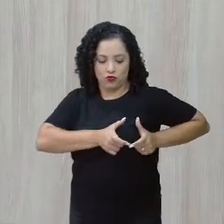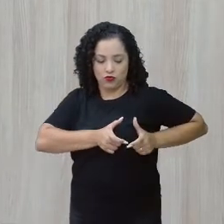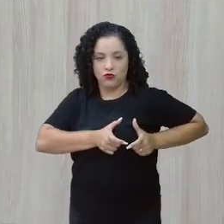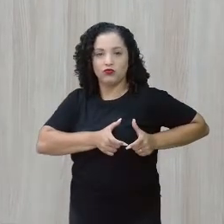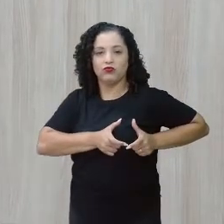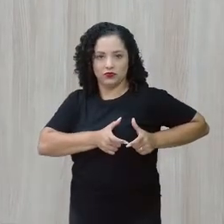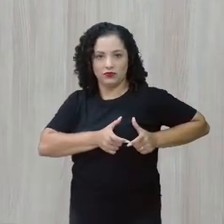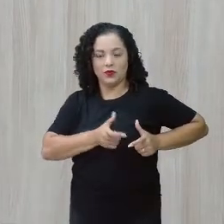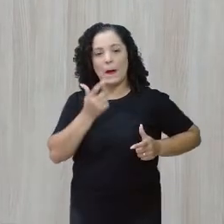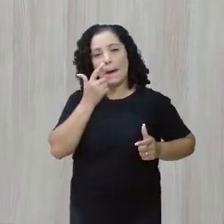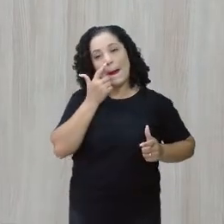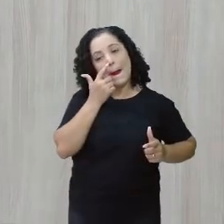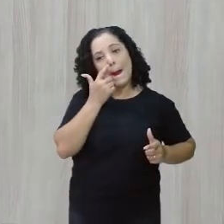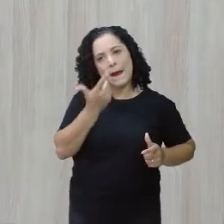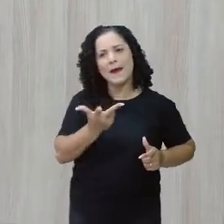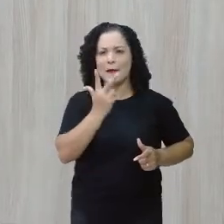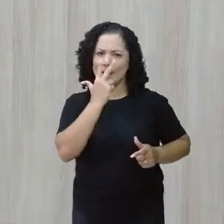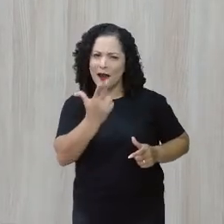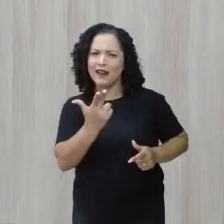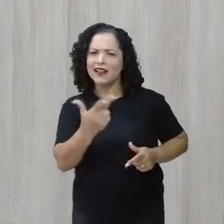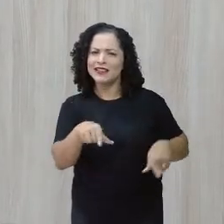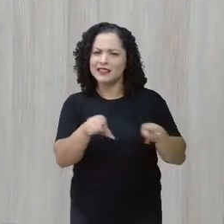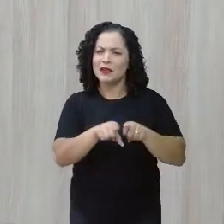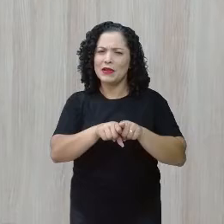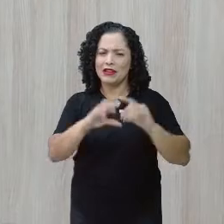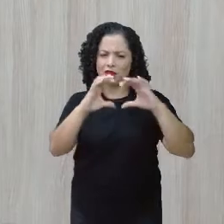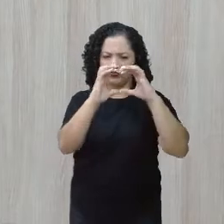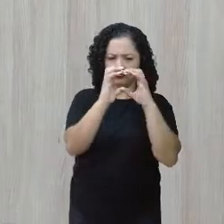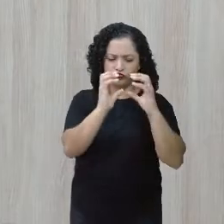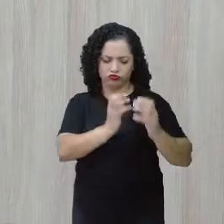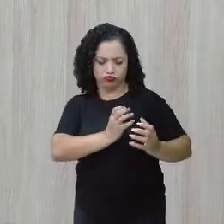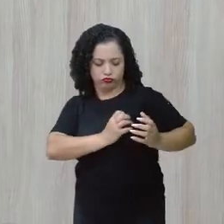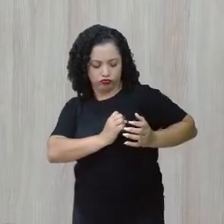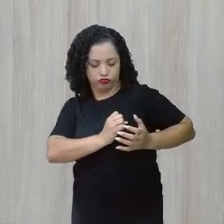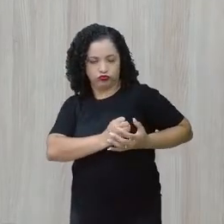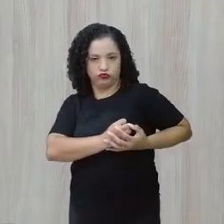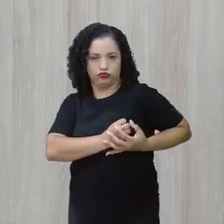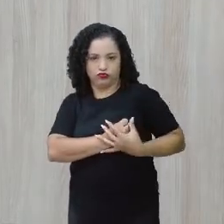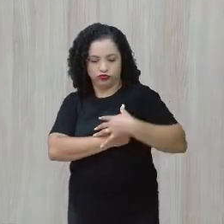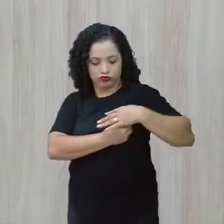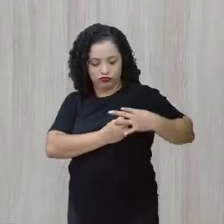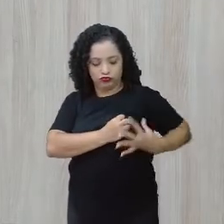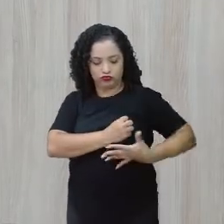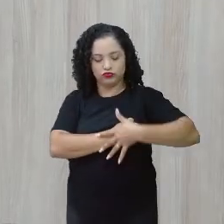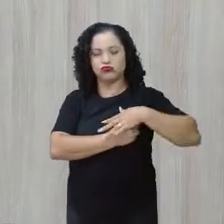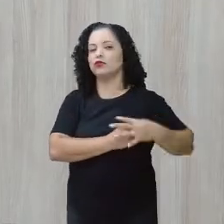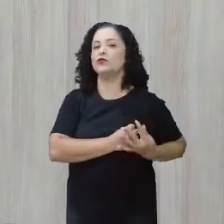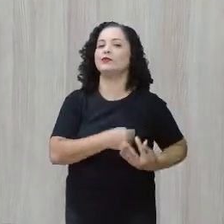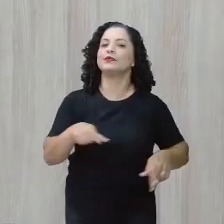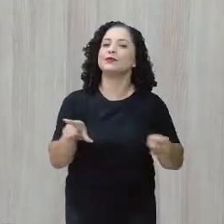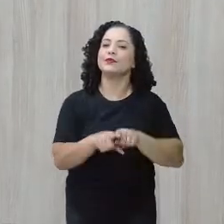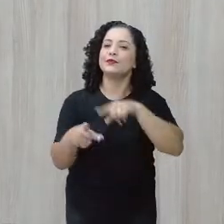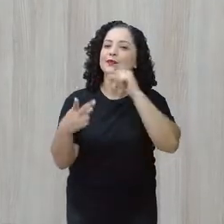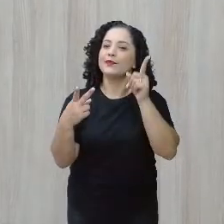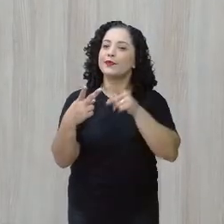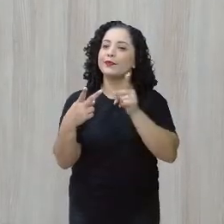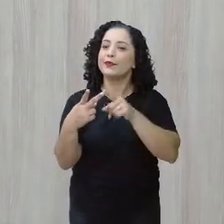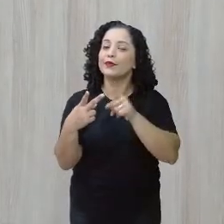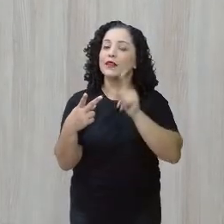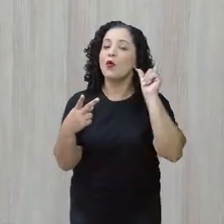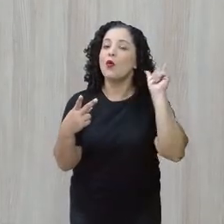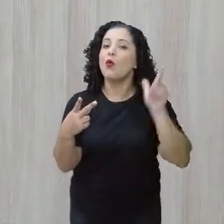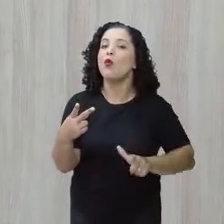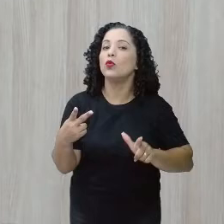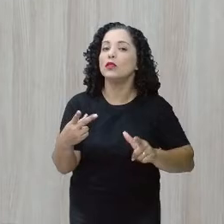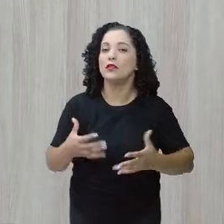gente dizer que aparece na questão aí do formato. Há outra observação em relação à curiosidade. Está localizado na